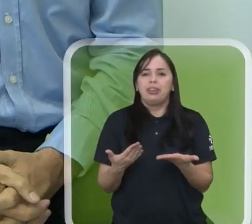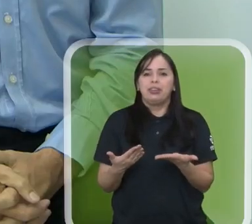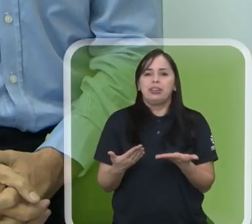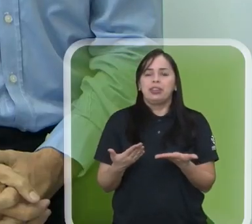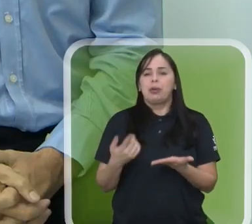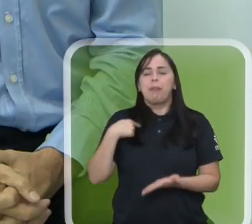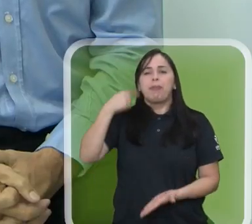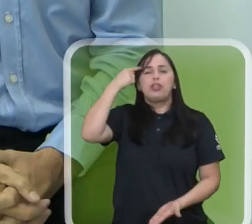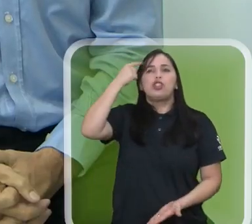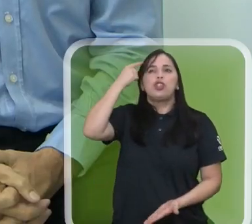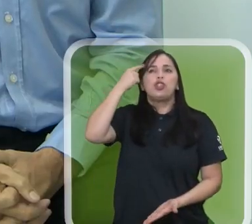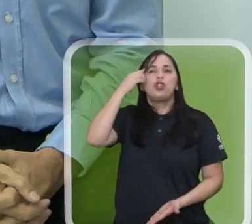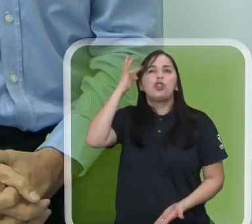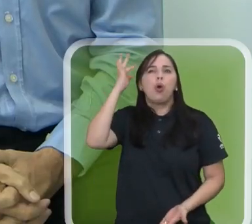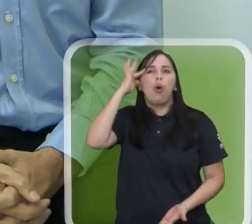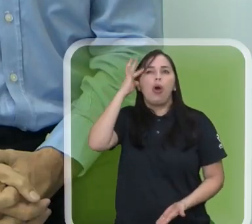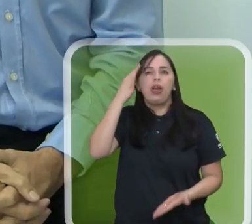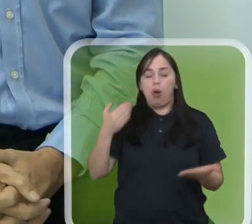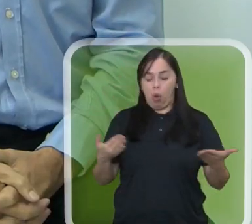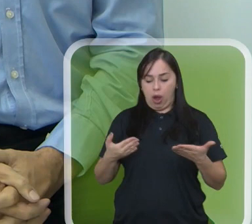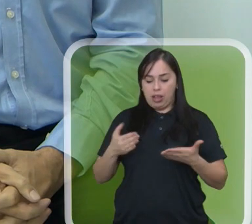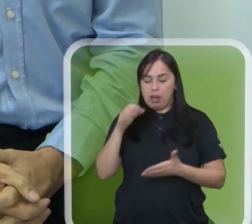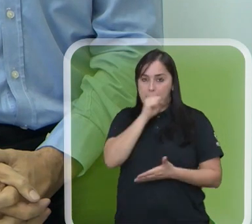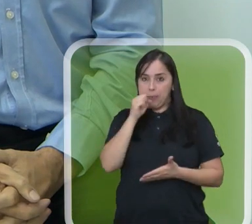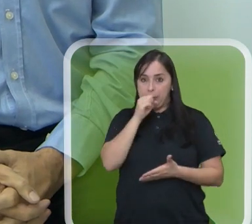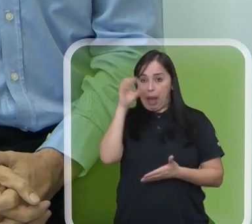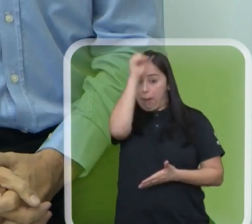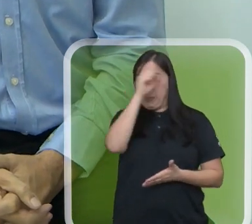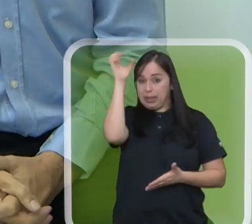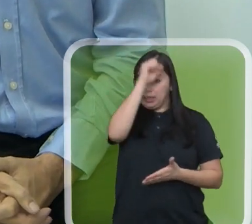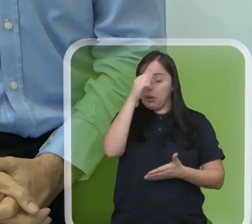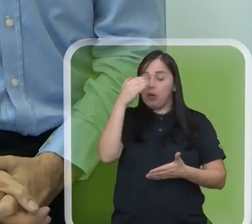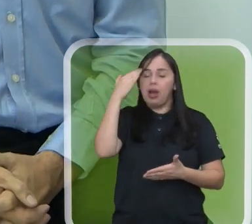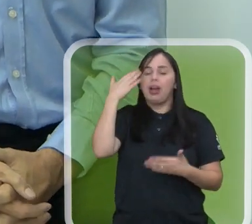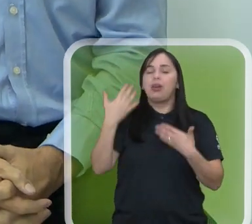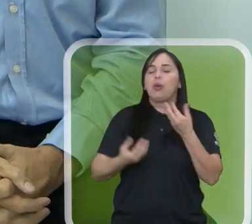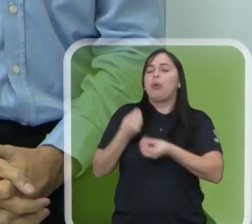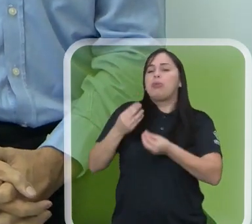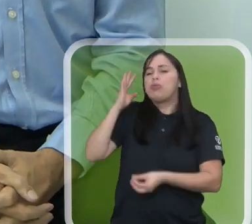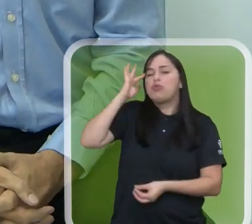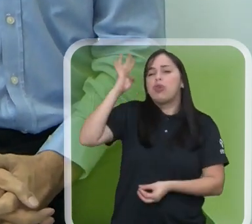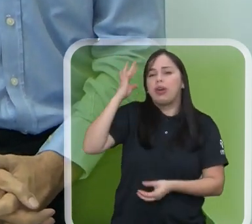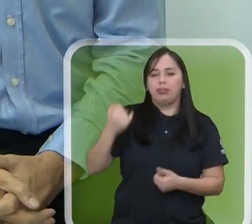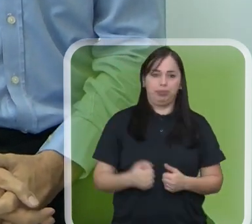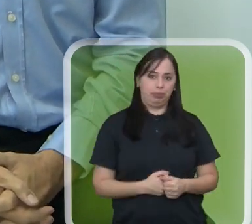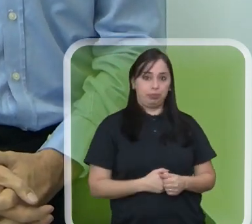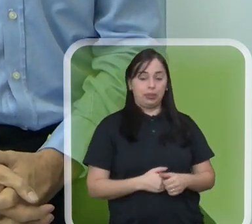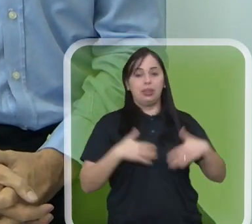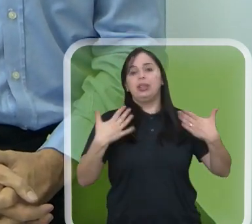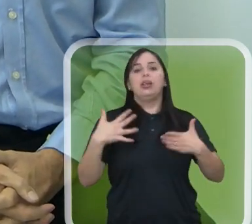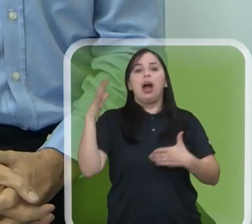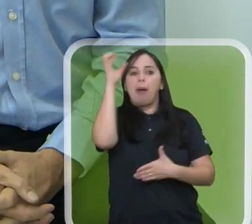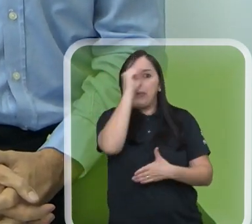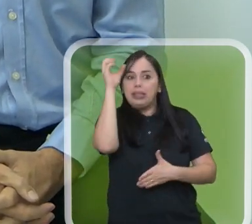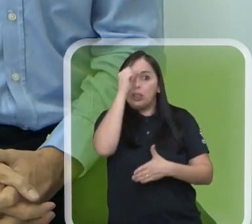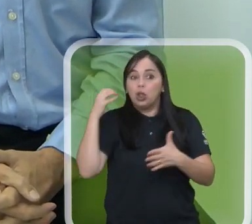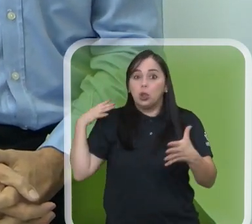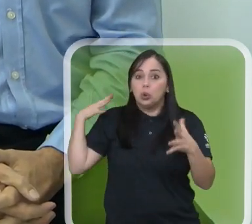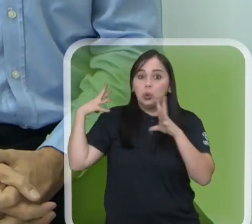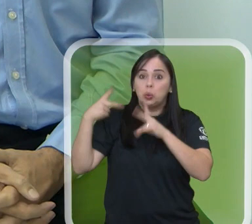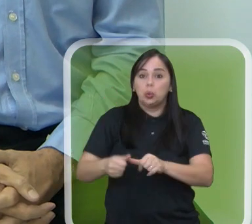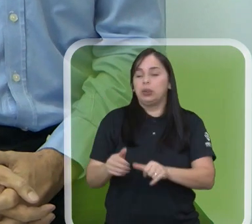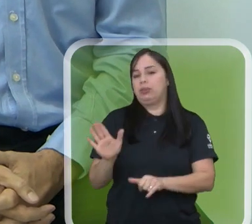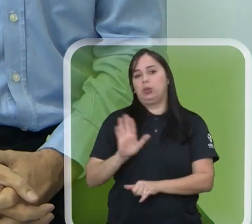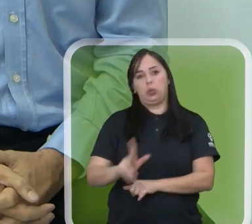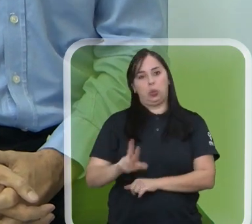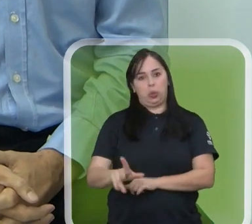que vem, né? Quais são os aprendizados para a próxima temporada? Todo o campeonato a gente vai sempre aprender. A gente acha que futebol você já aprendeu tudo, não. Cada ano que passa,